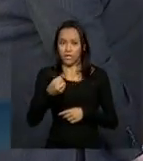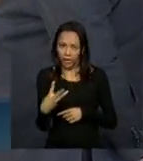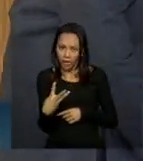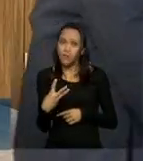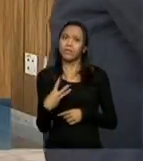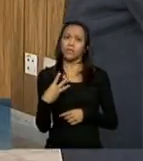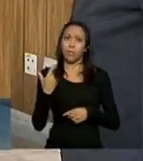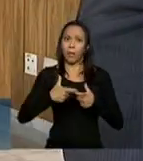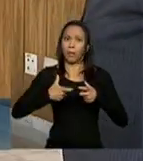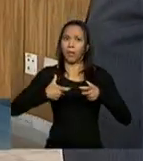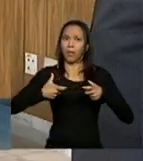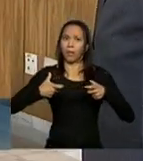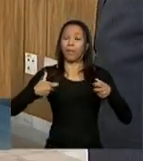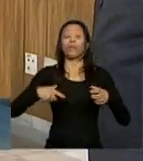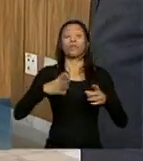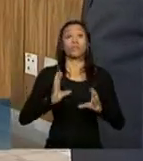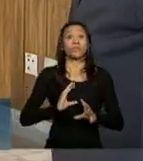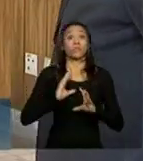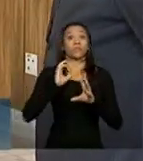crescimento foi de